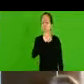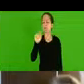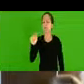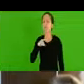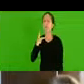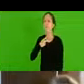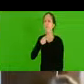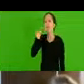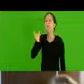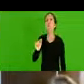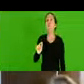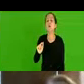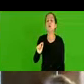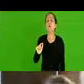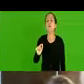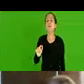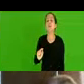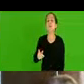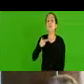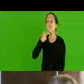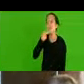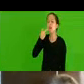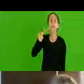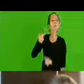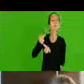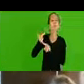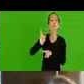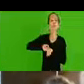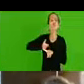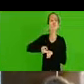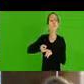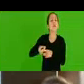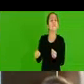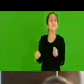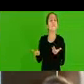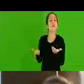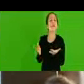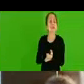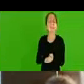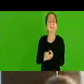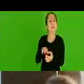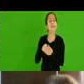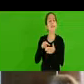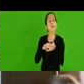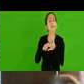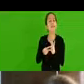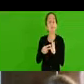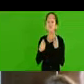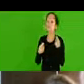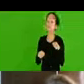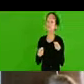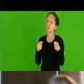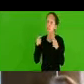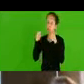O que eles disseram? Por que eles estão dizendo isso? Com os sentidos que eles atribuem? Então, tem que ser fiel à